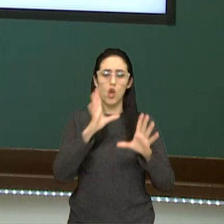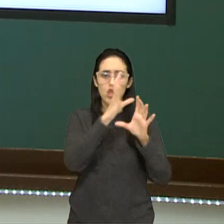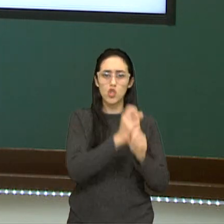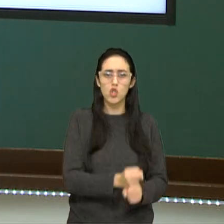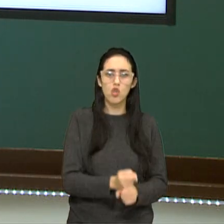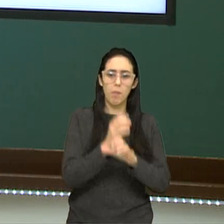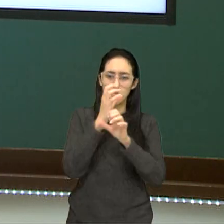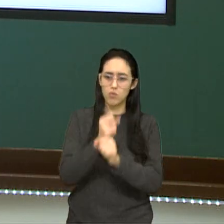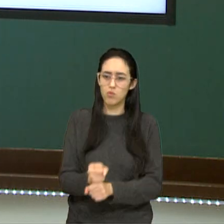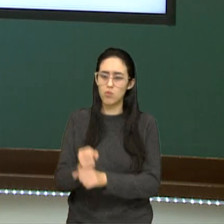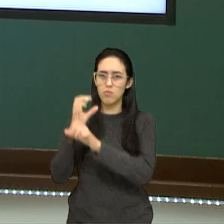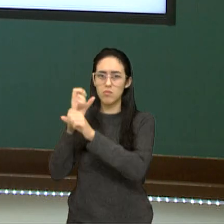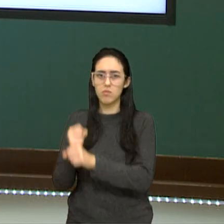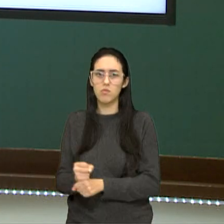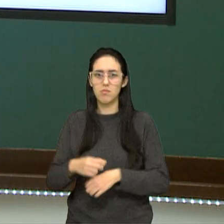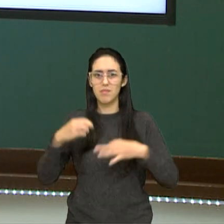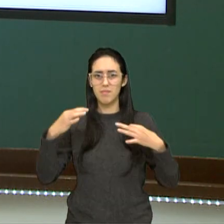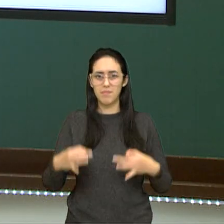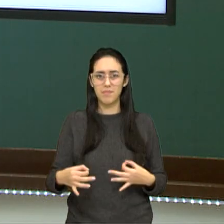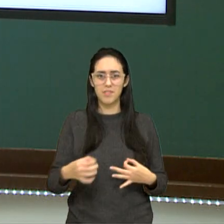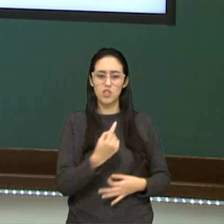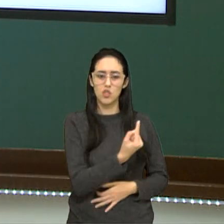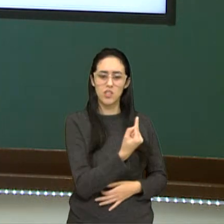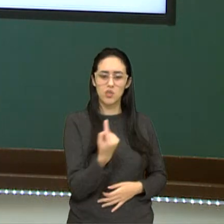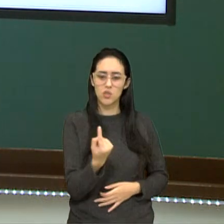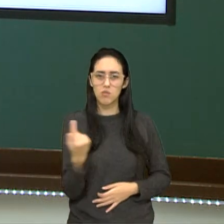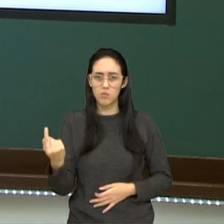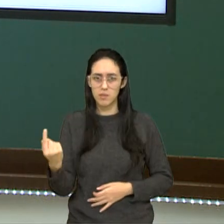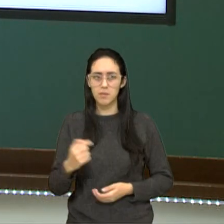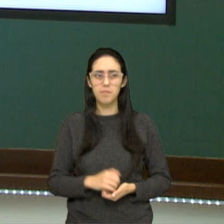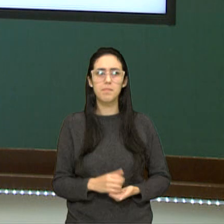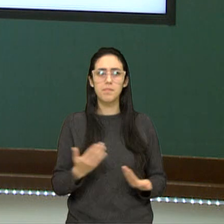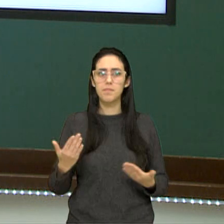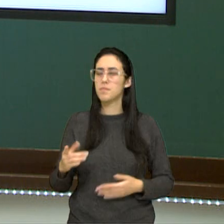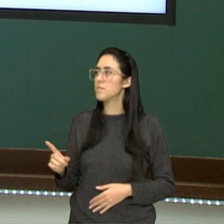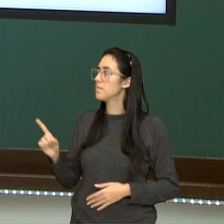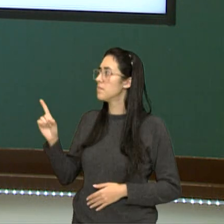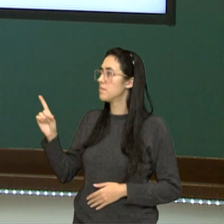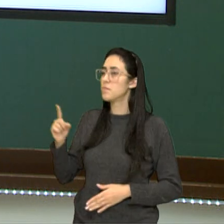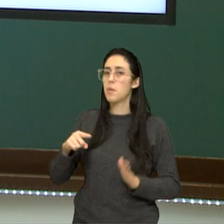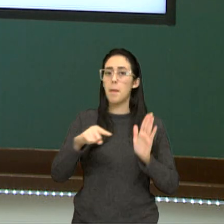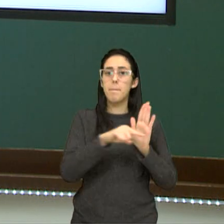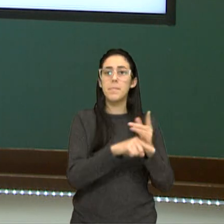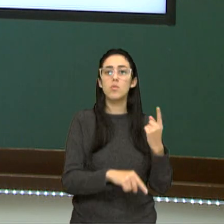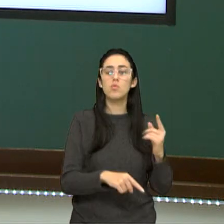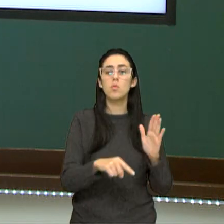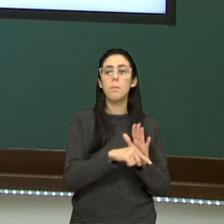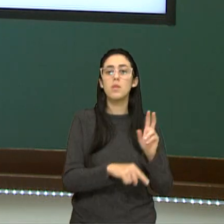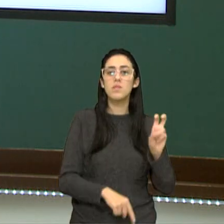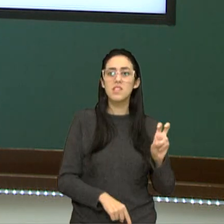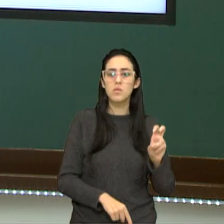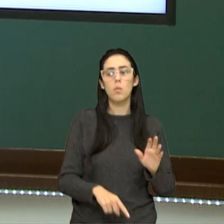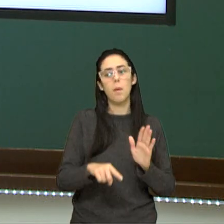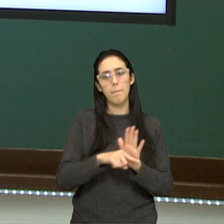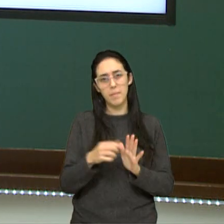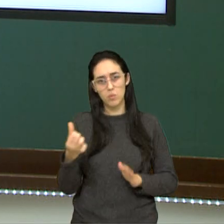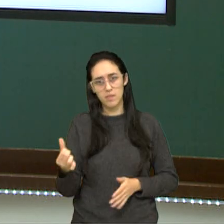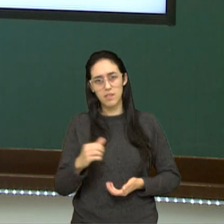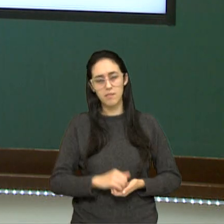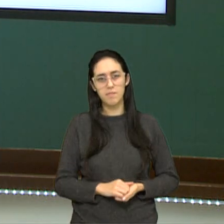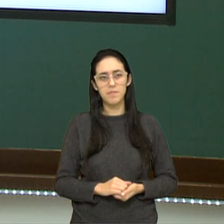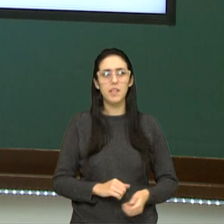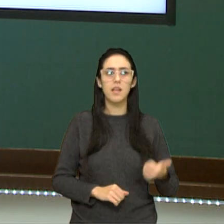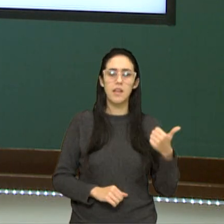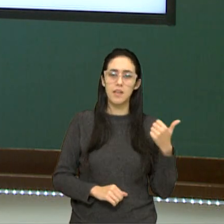como se fossem valores individuais, tá? Então, menos 1 com menos 5 dá menos 6,